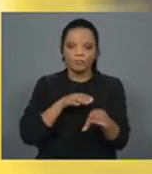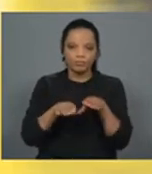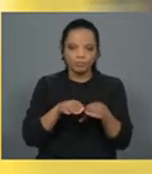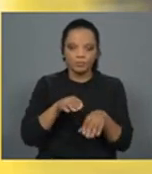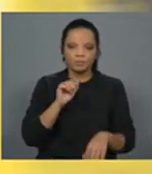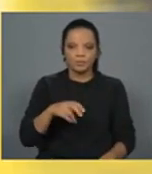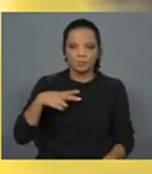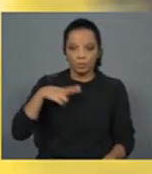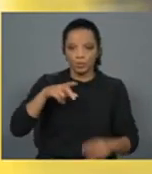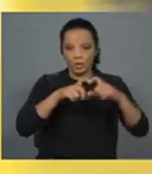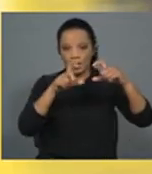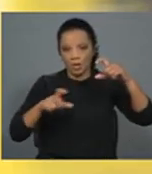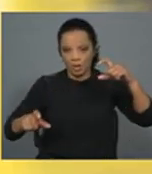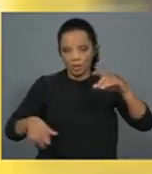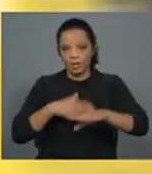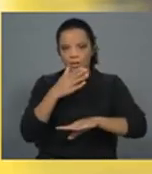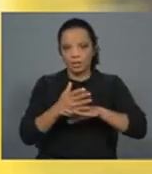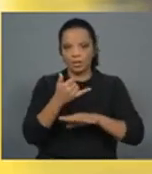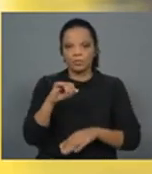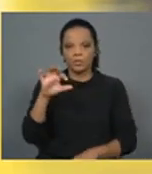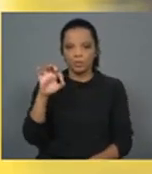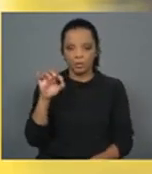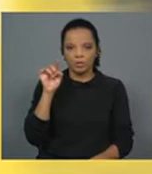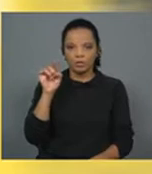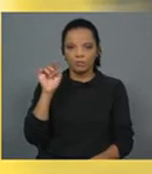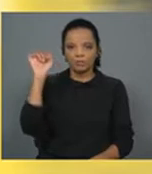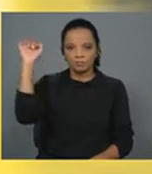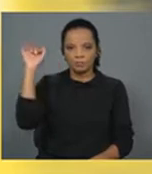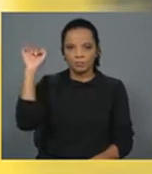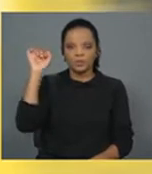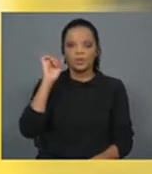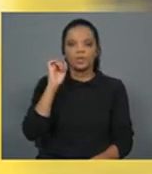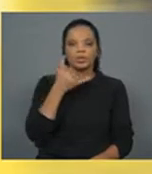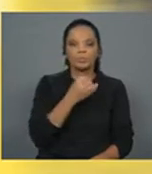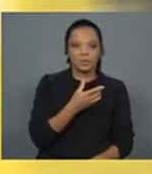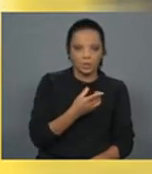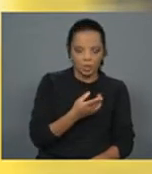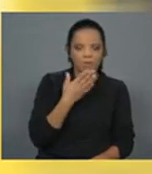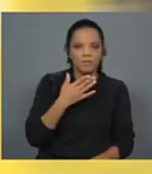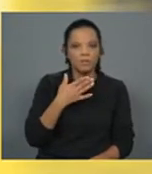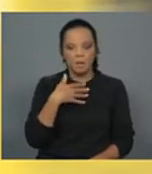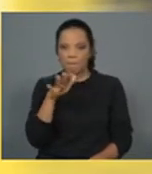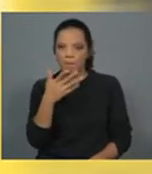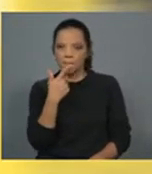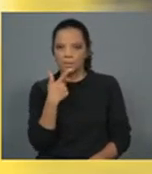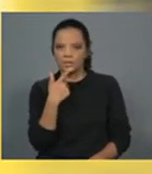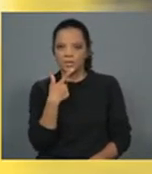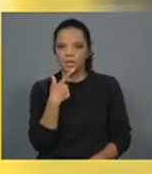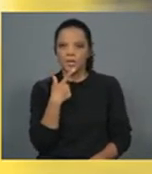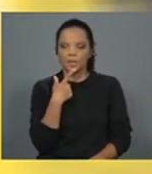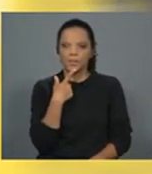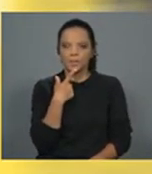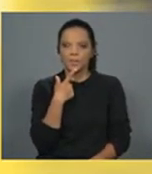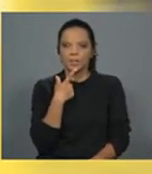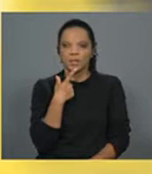território de Portugal continental até 2018, isto foi feito em 2019, e dá-nos pelo menos uma ideia